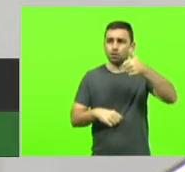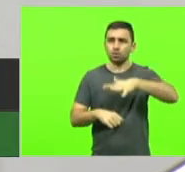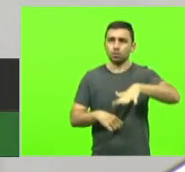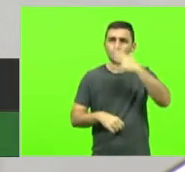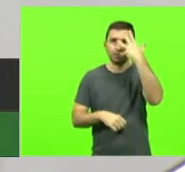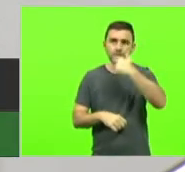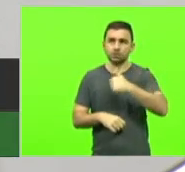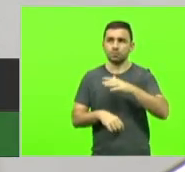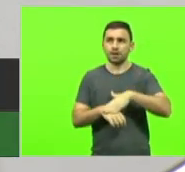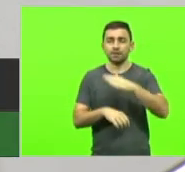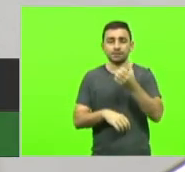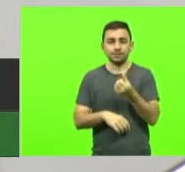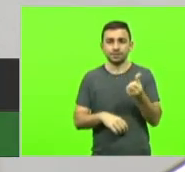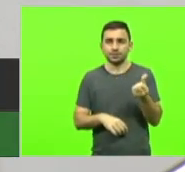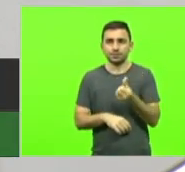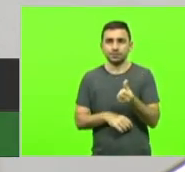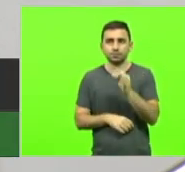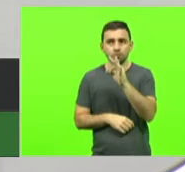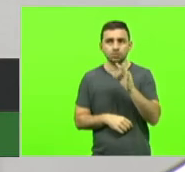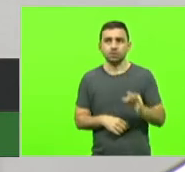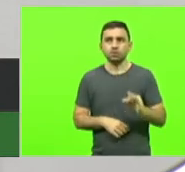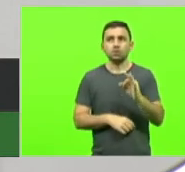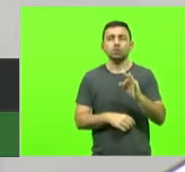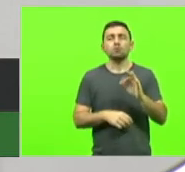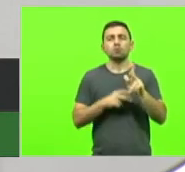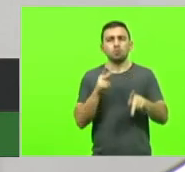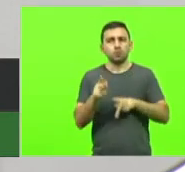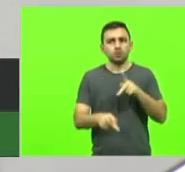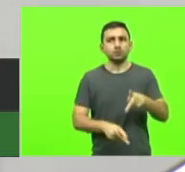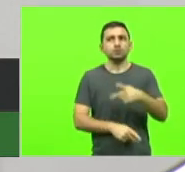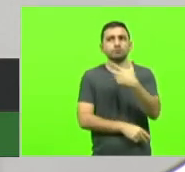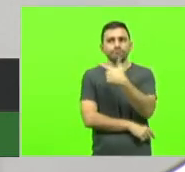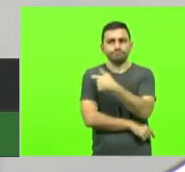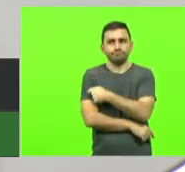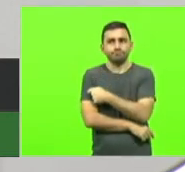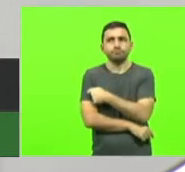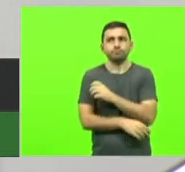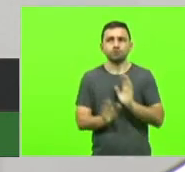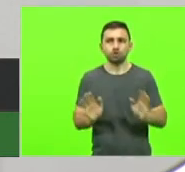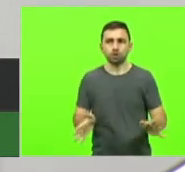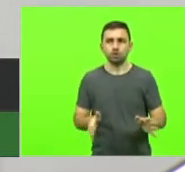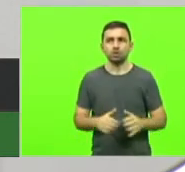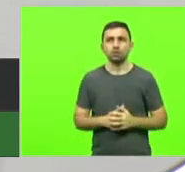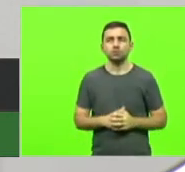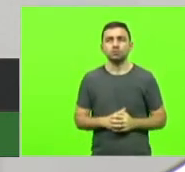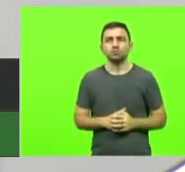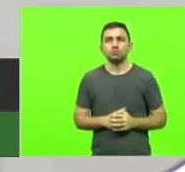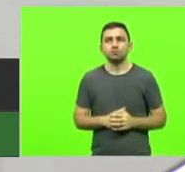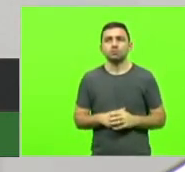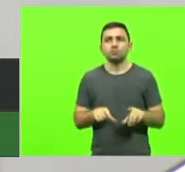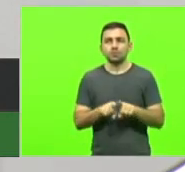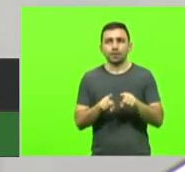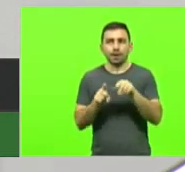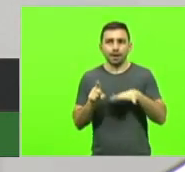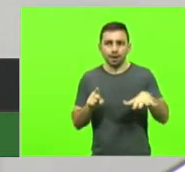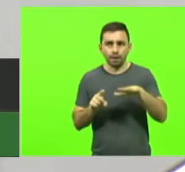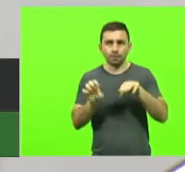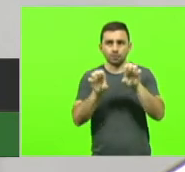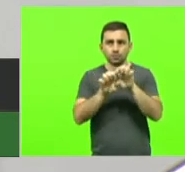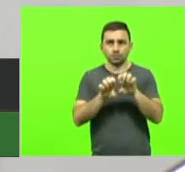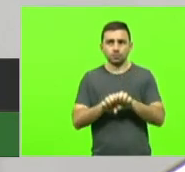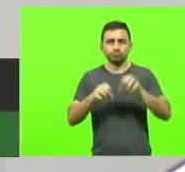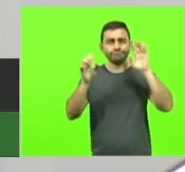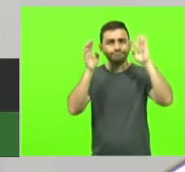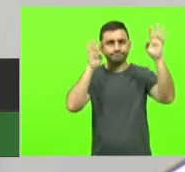de 66% da população catarinense vacinada. Ainda na área da infraestrutura, para